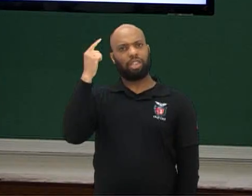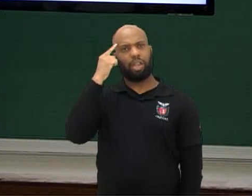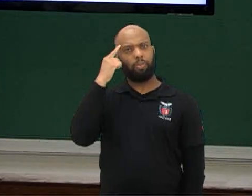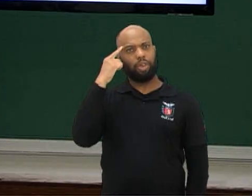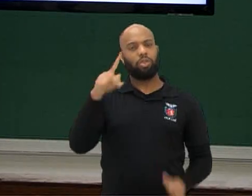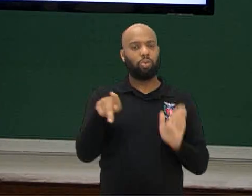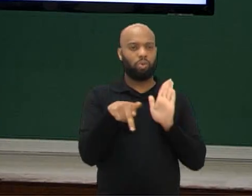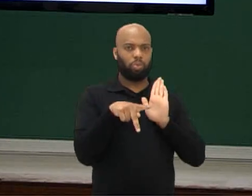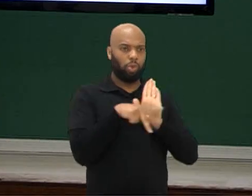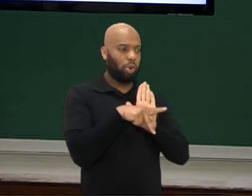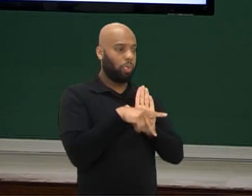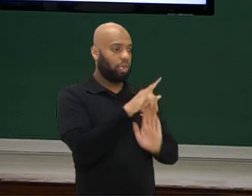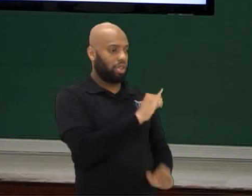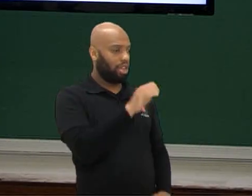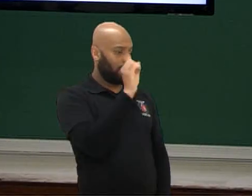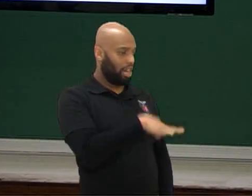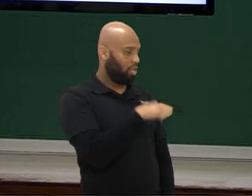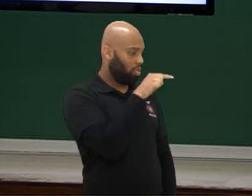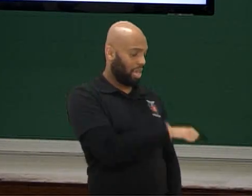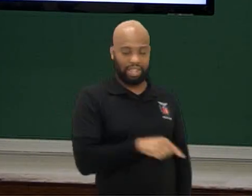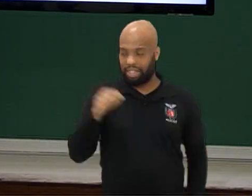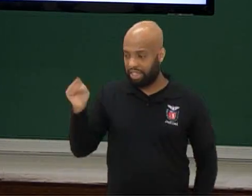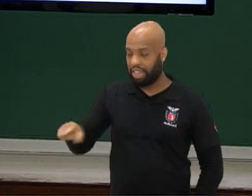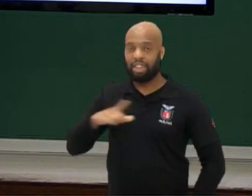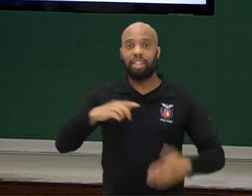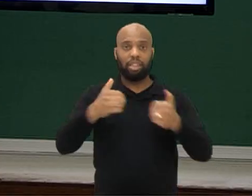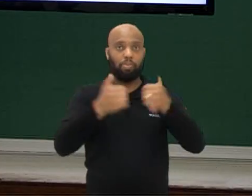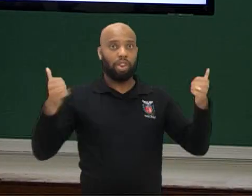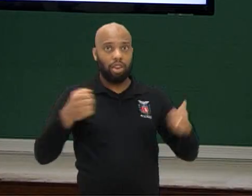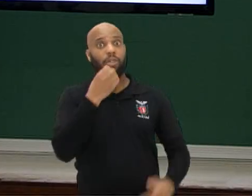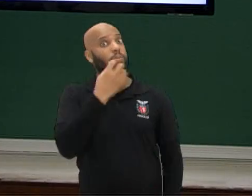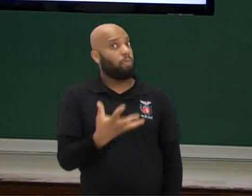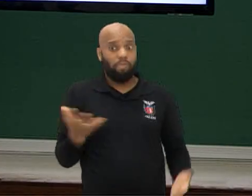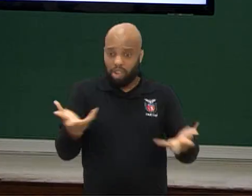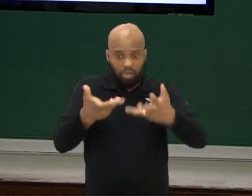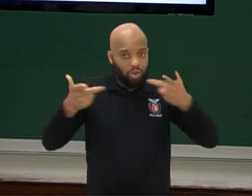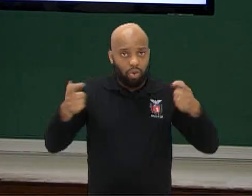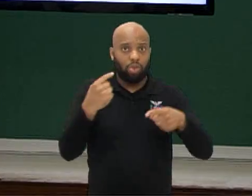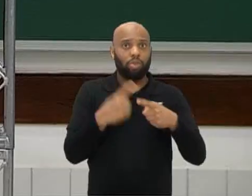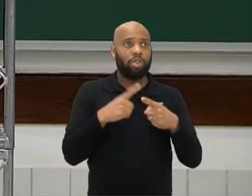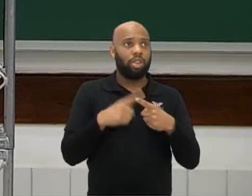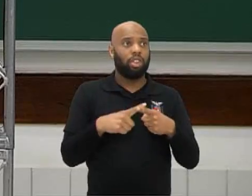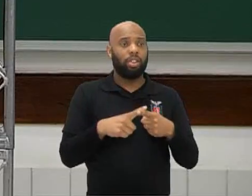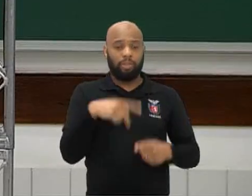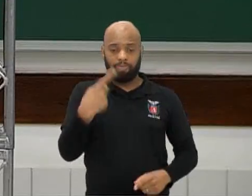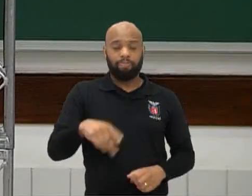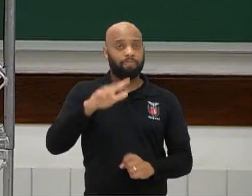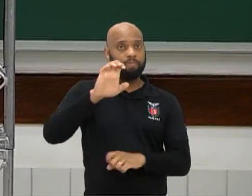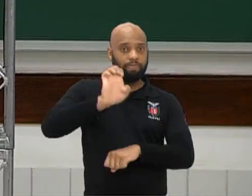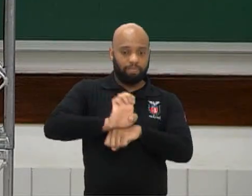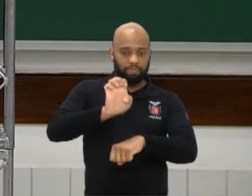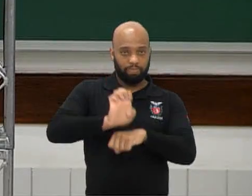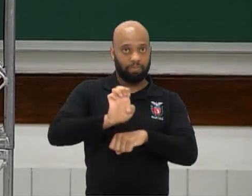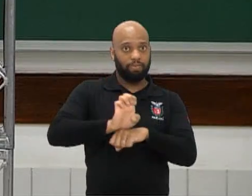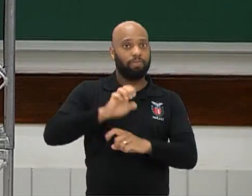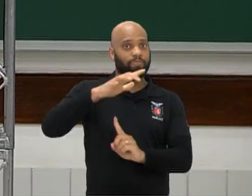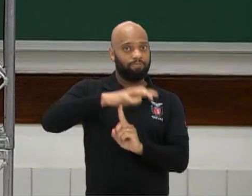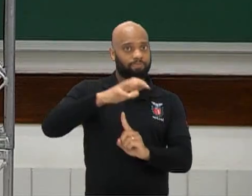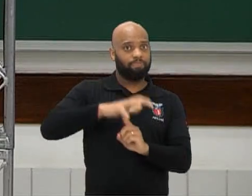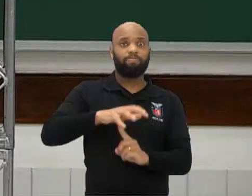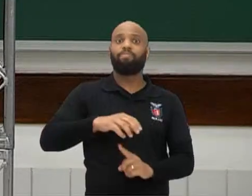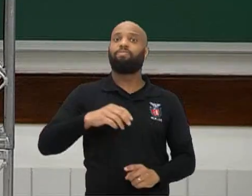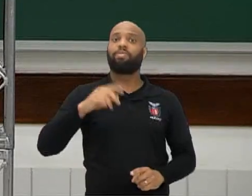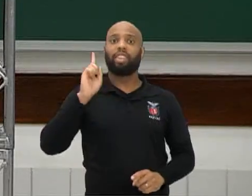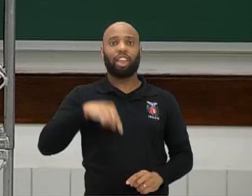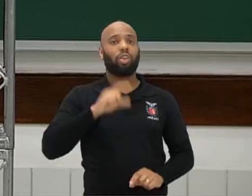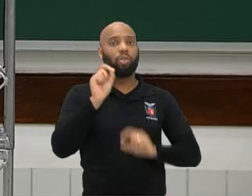lixo reciclável e o lixo orgânico tem que ser separado é fantástica. O estado do Paraná, inclusive, ele é pioneiro na separação